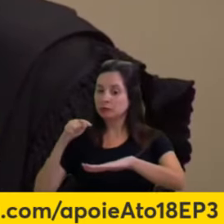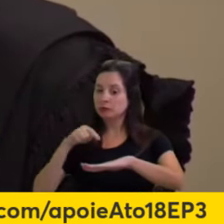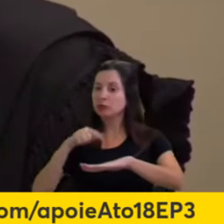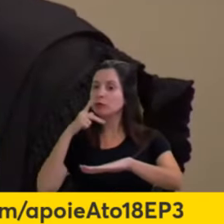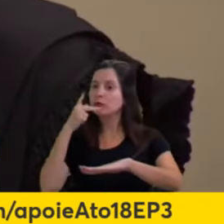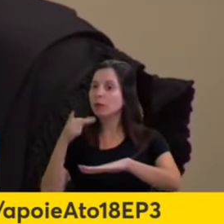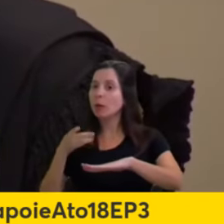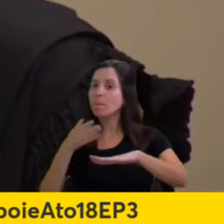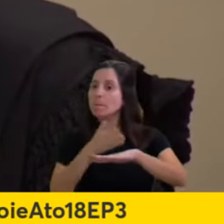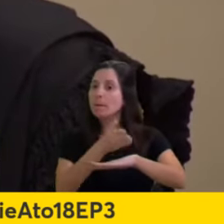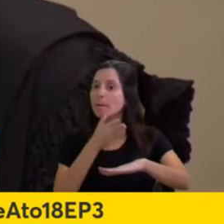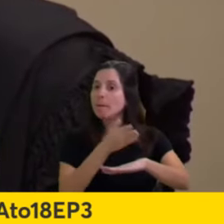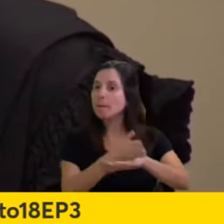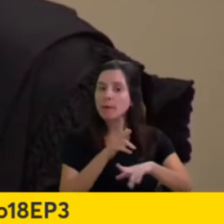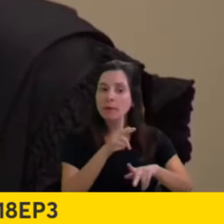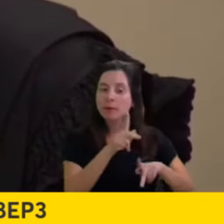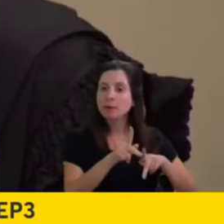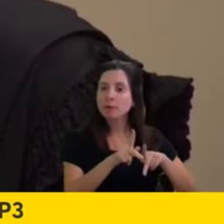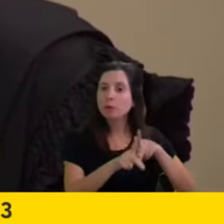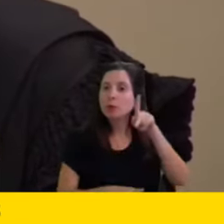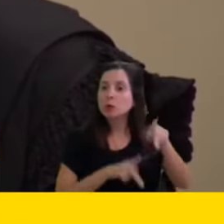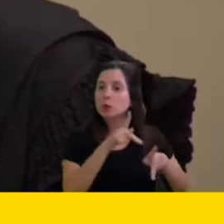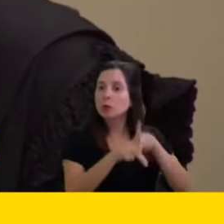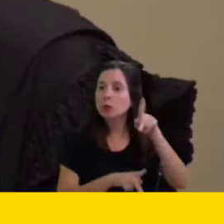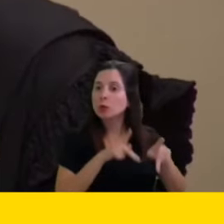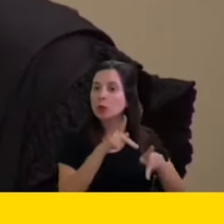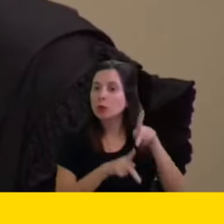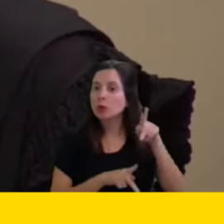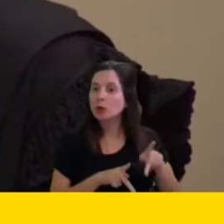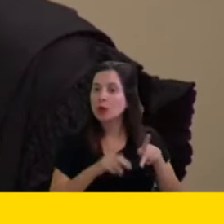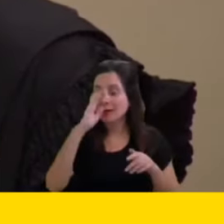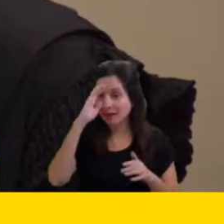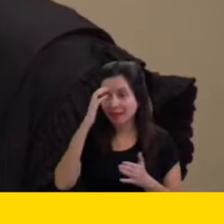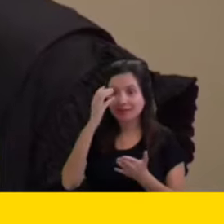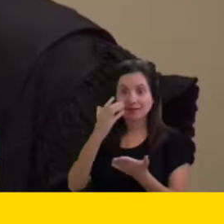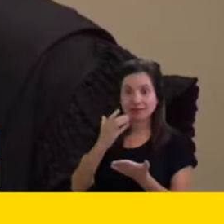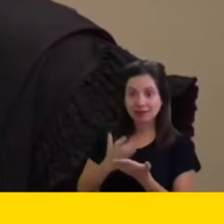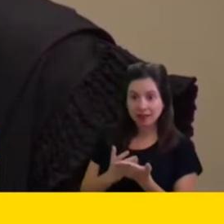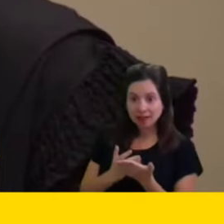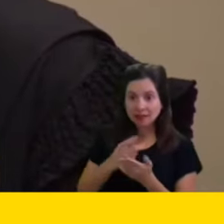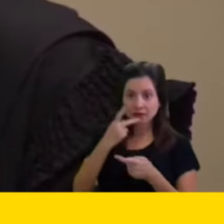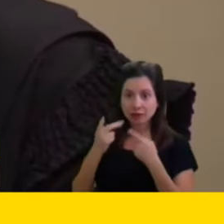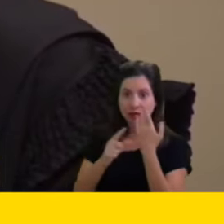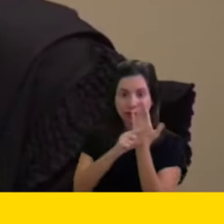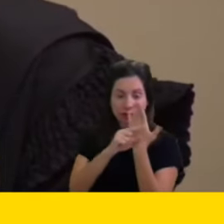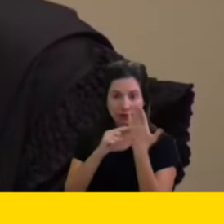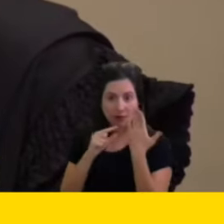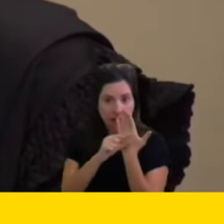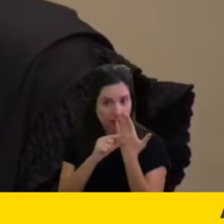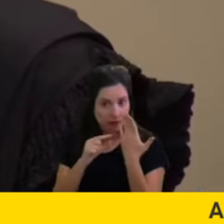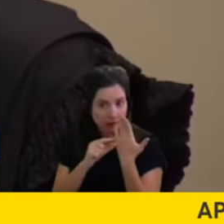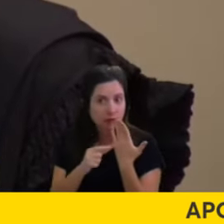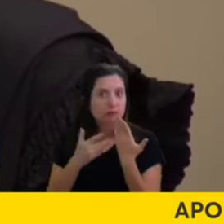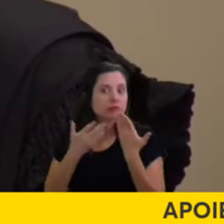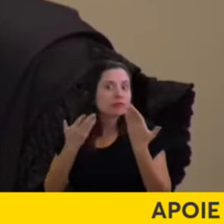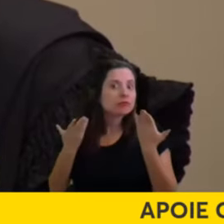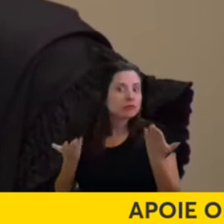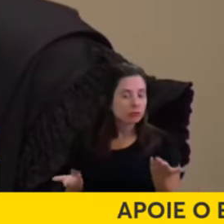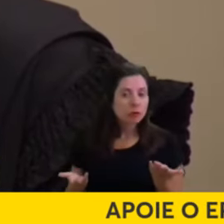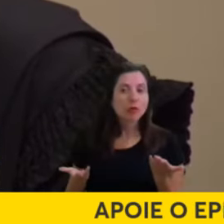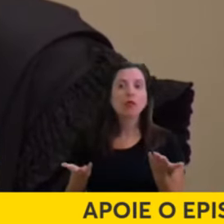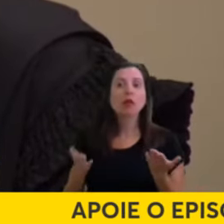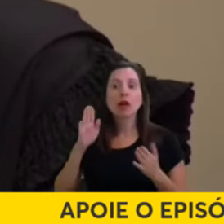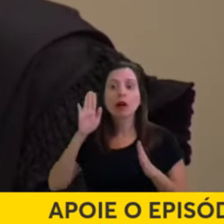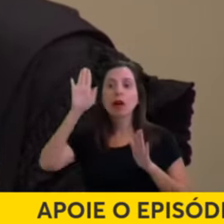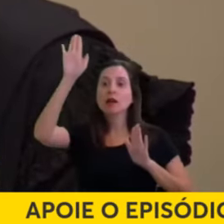ampla a liberdade de votar e ser votado a vingar-se a tese sustentada pelos autores restringir-se a de tal forma as candidaturas com a repercussão Direta